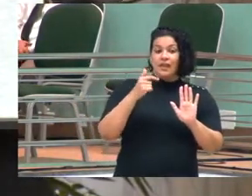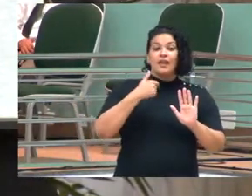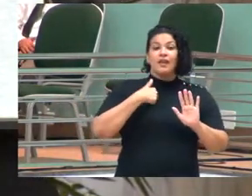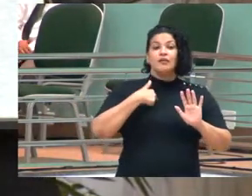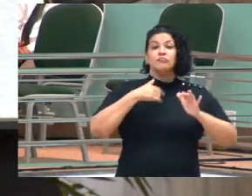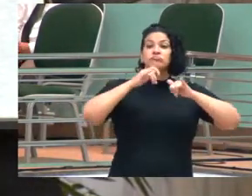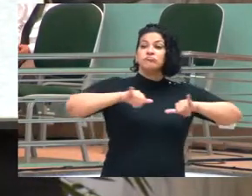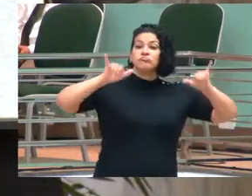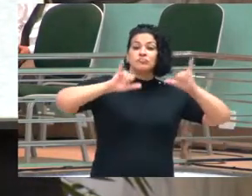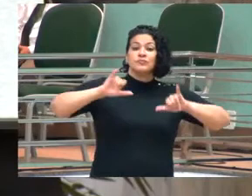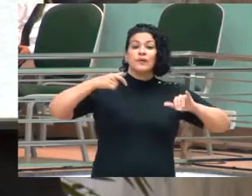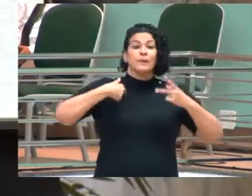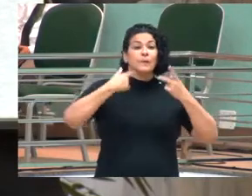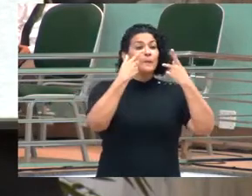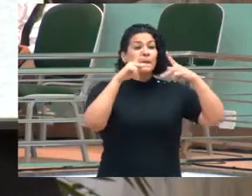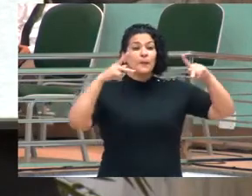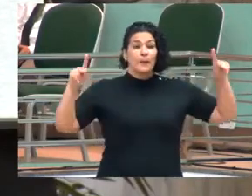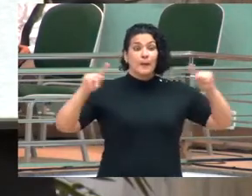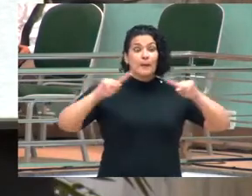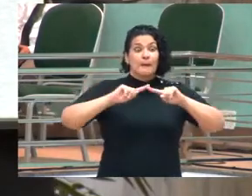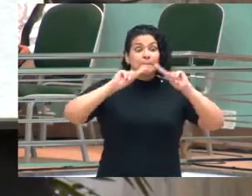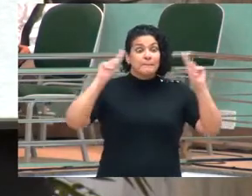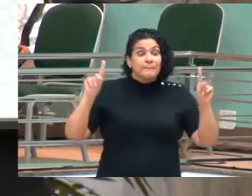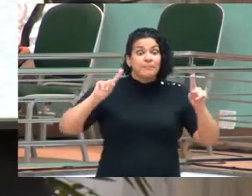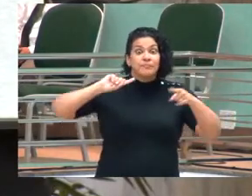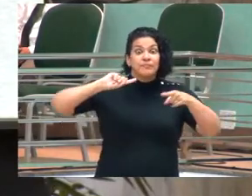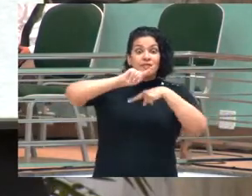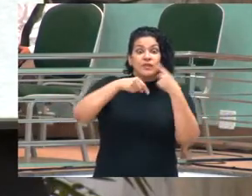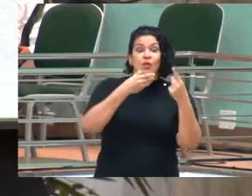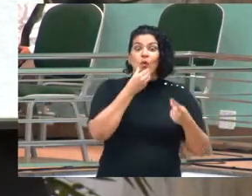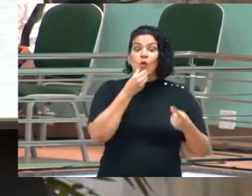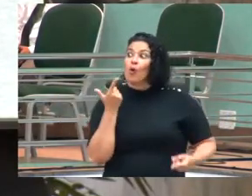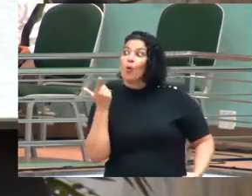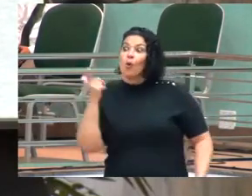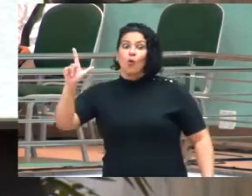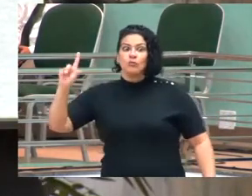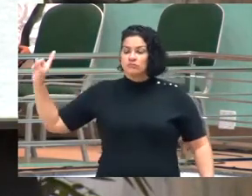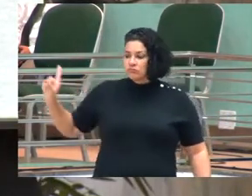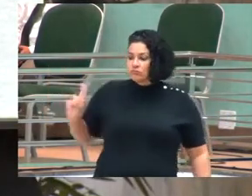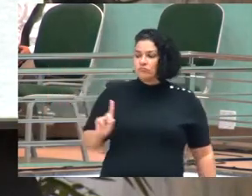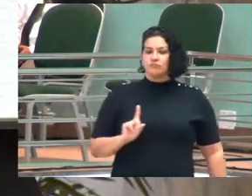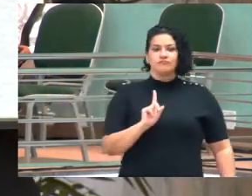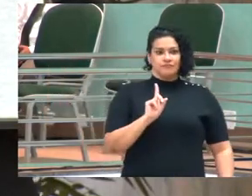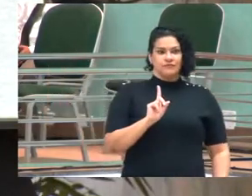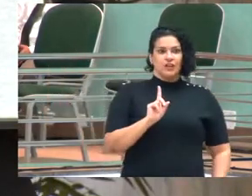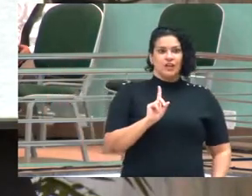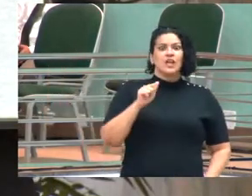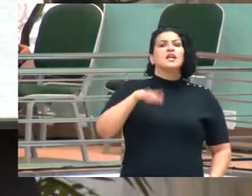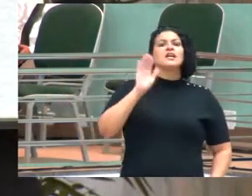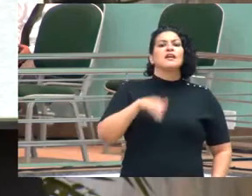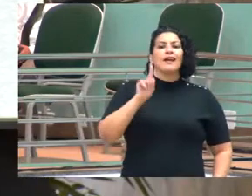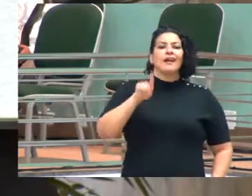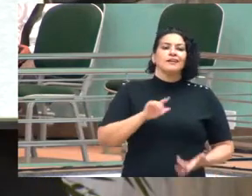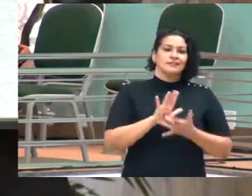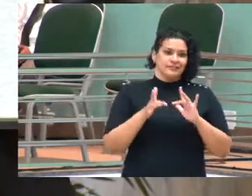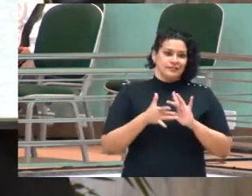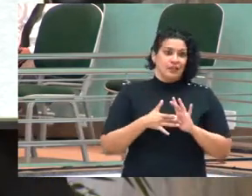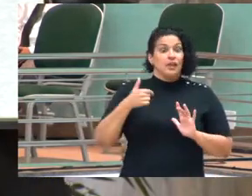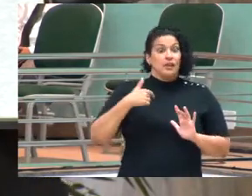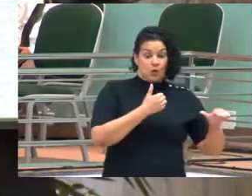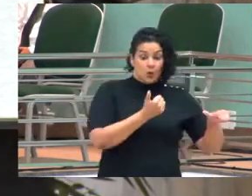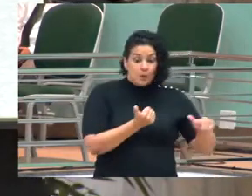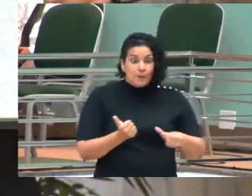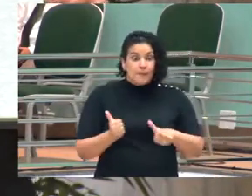das sandálias. Eu vos tenho batizado com água, ele, porém, vos batizará com o Espírito